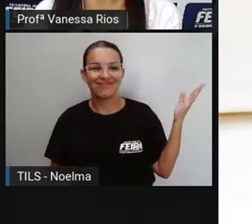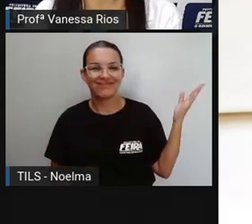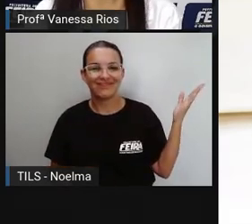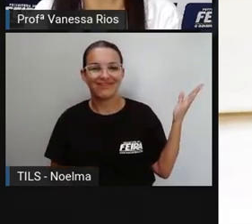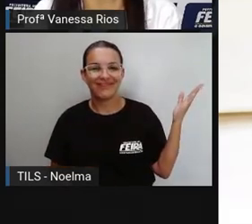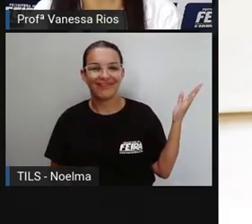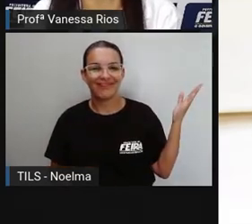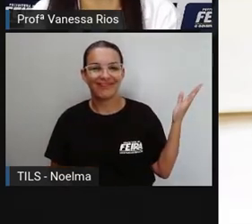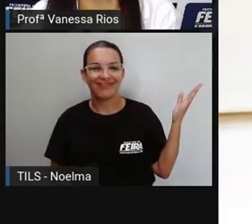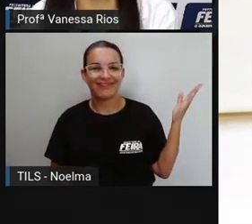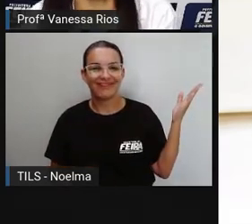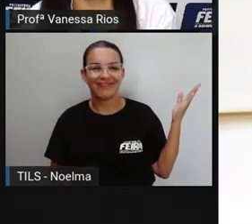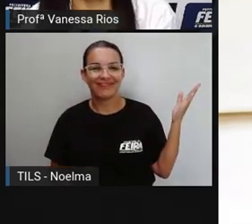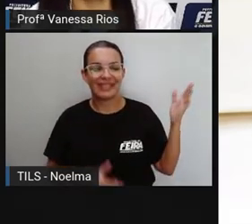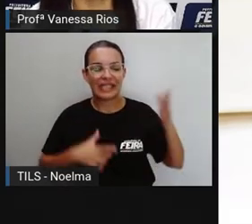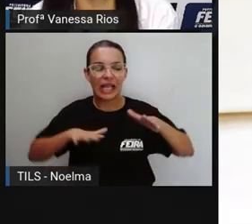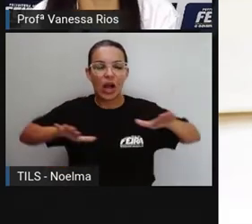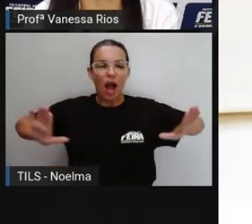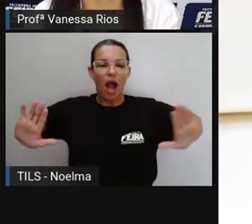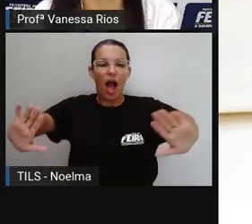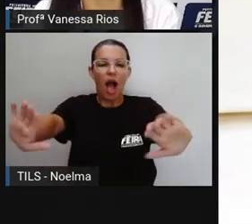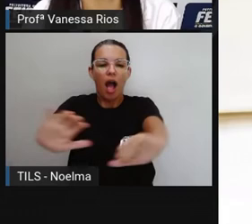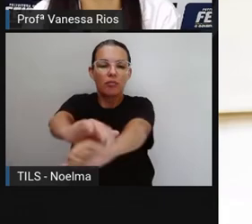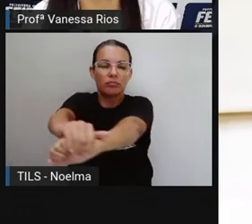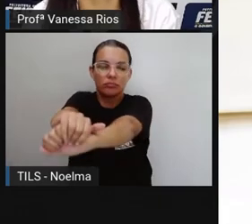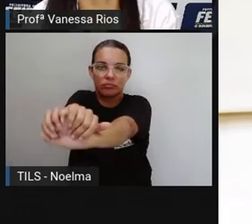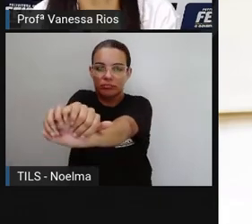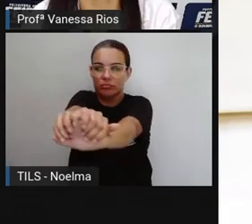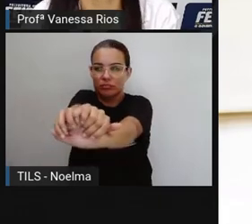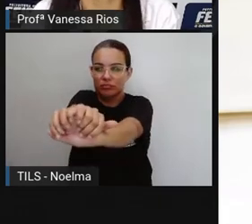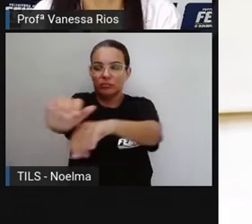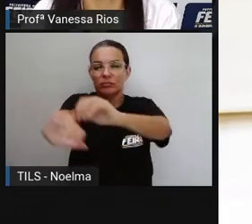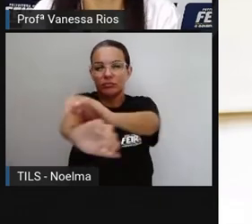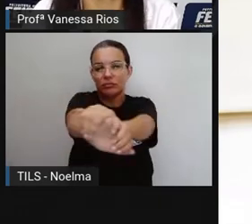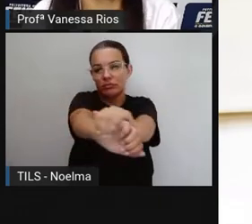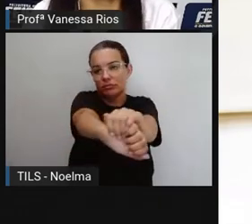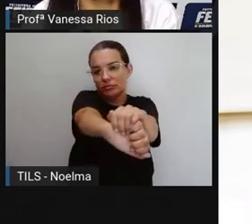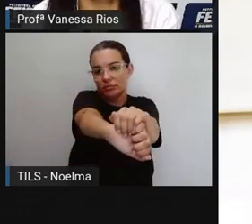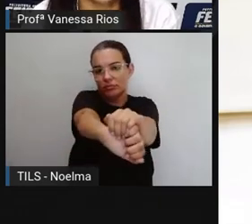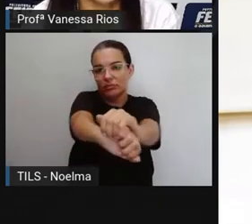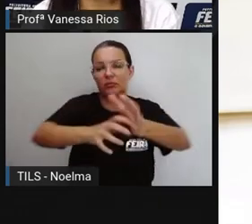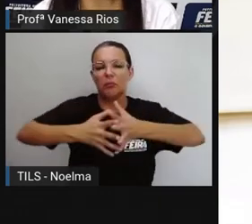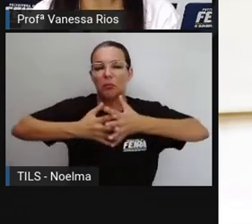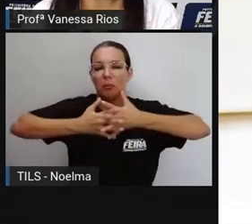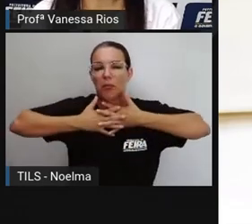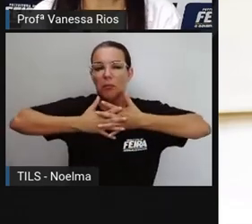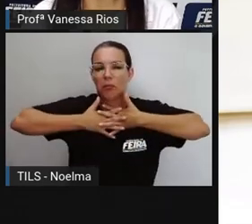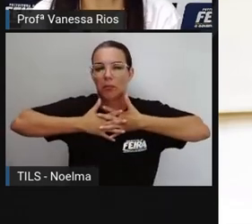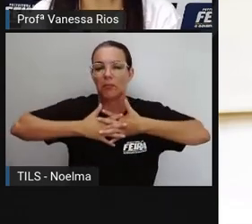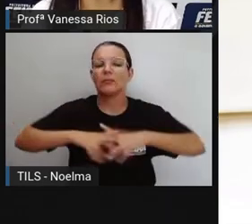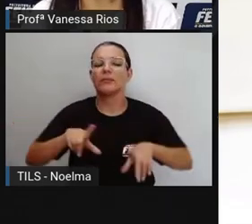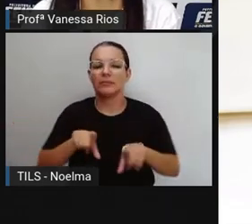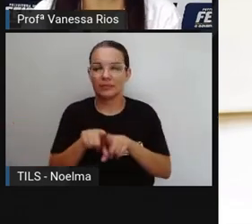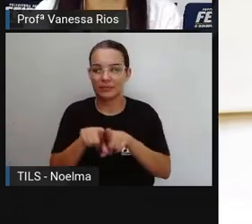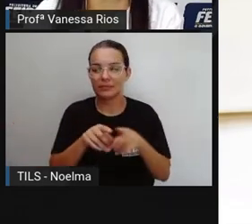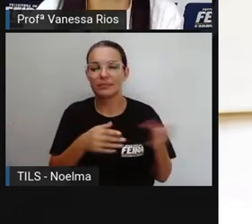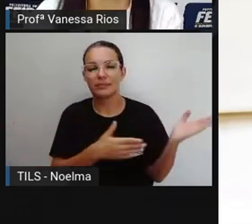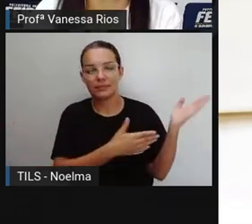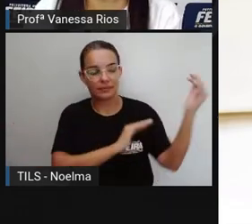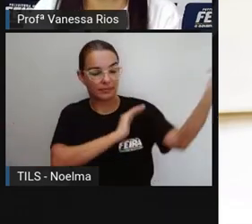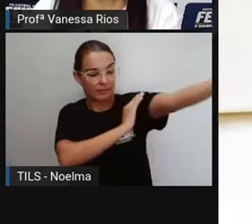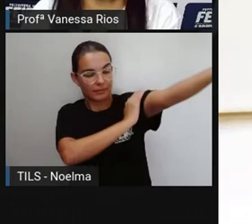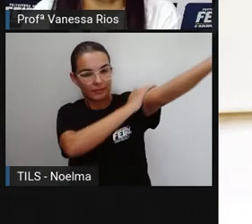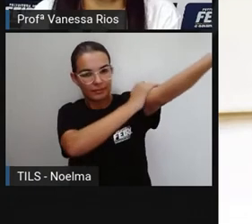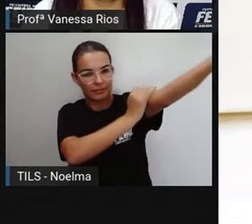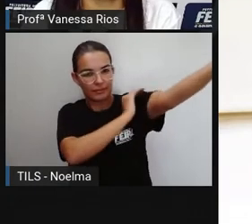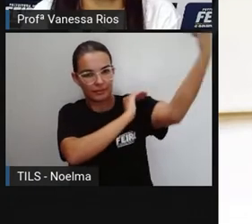que fazem mais a questão do alongamento, né, da estruturação, da força também muscular. Trabalha muito com essa questão, mas